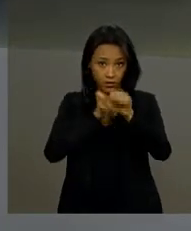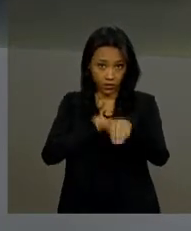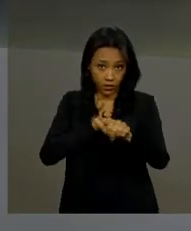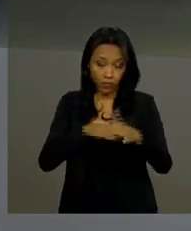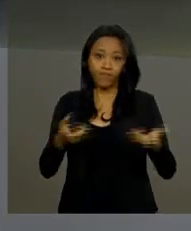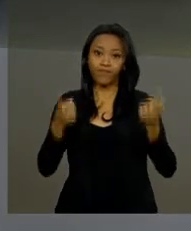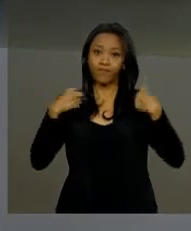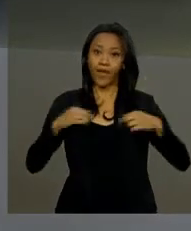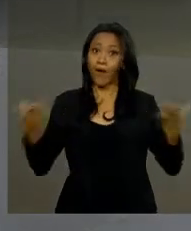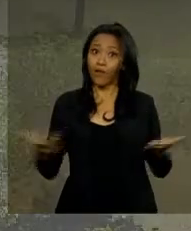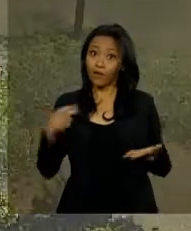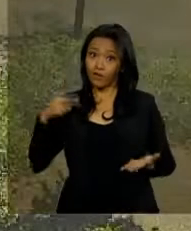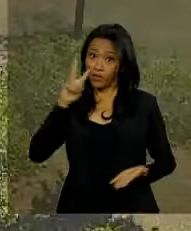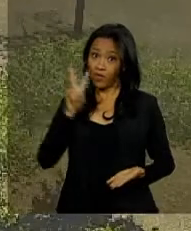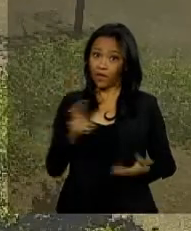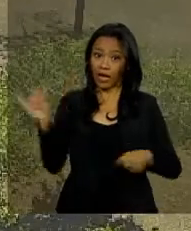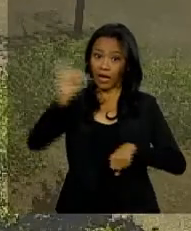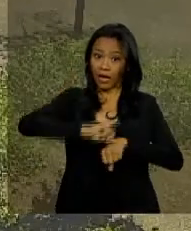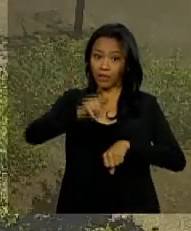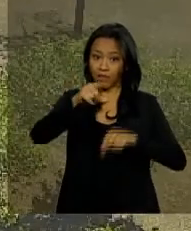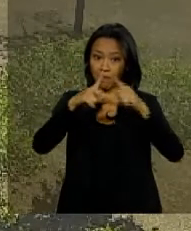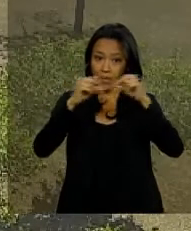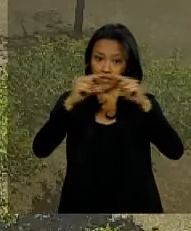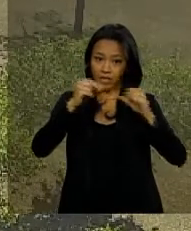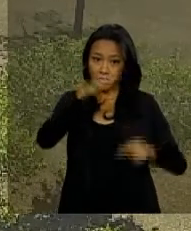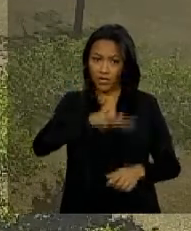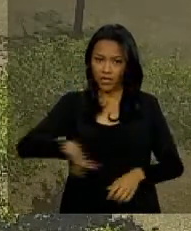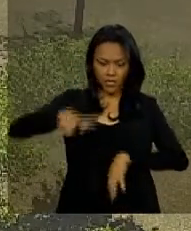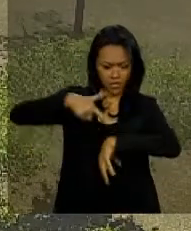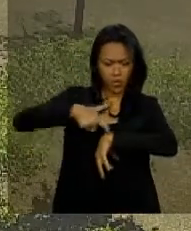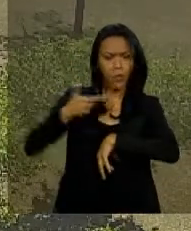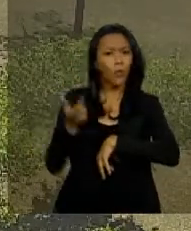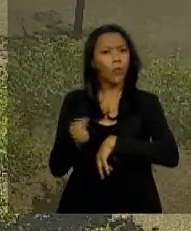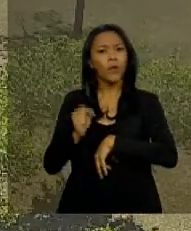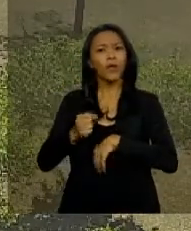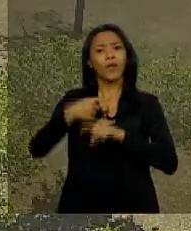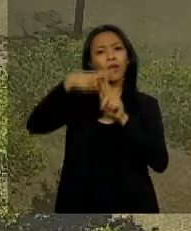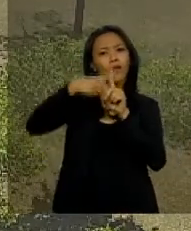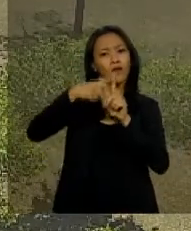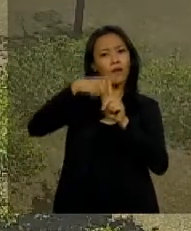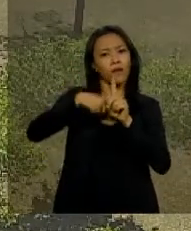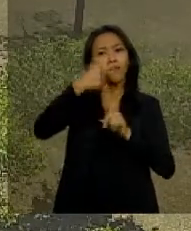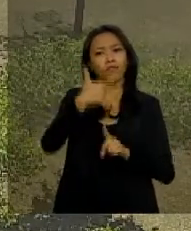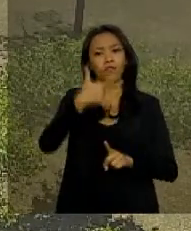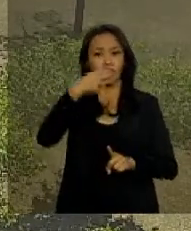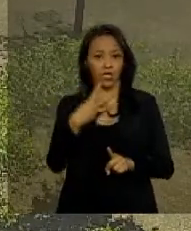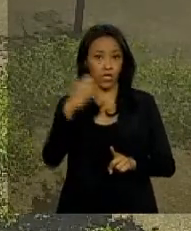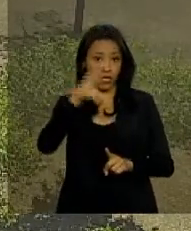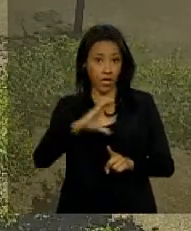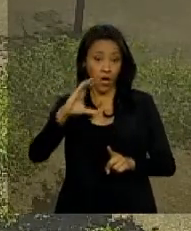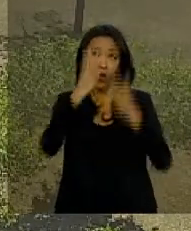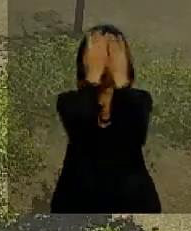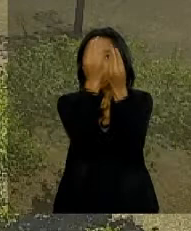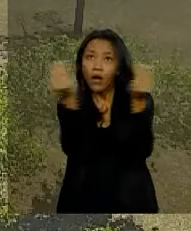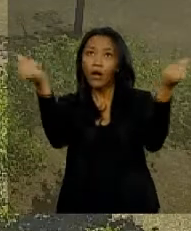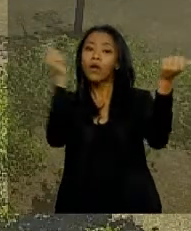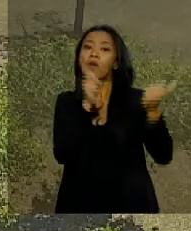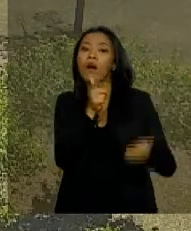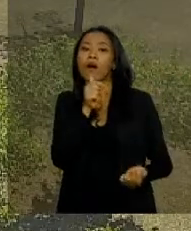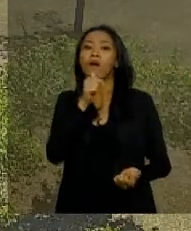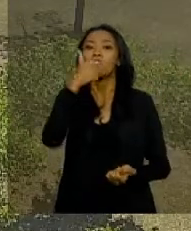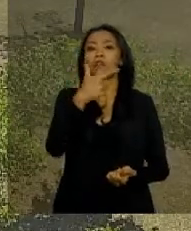começa com imagens ao vivo da capital federal neste momento faz 23 graus a umidade do ar está em 37 por